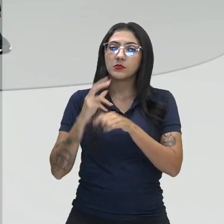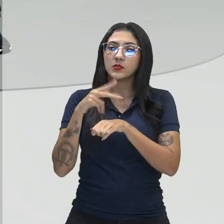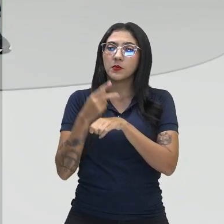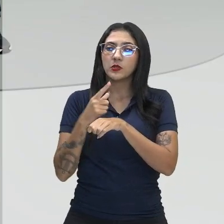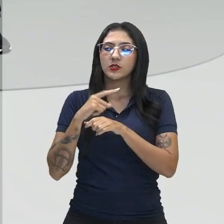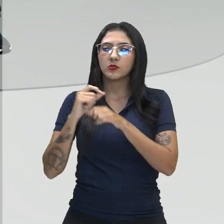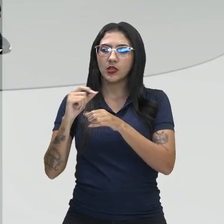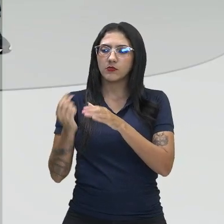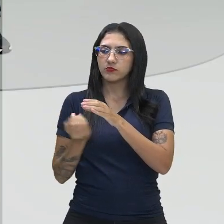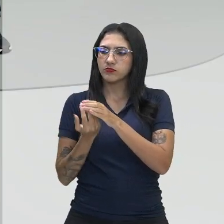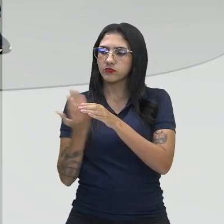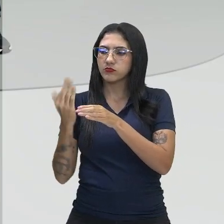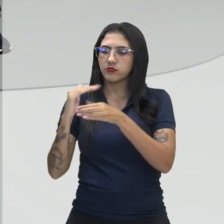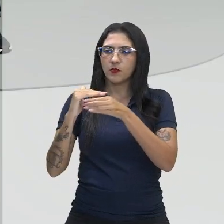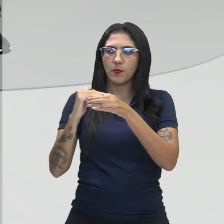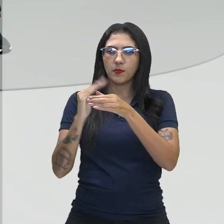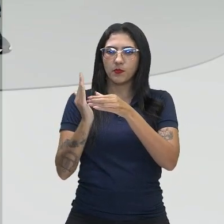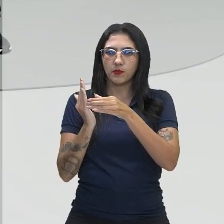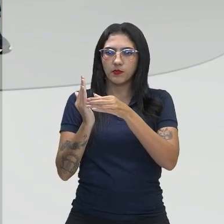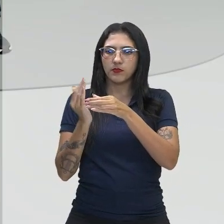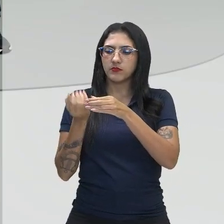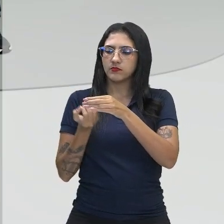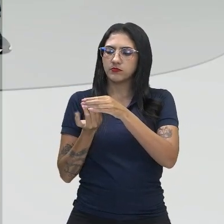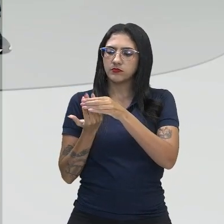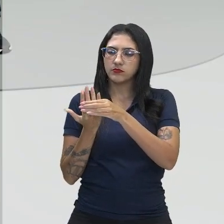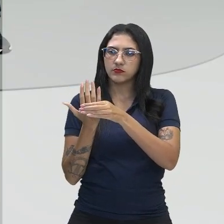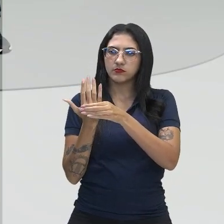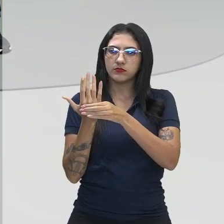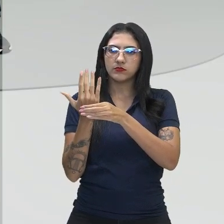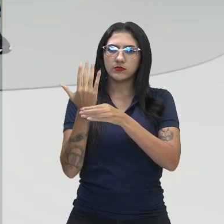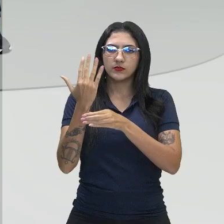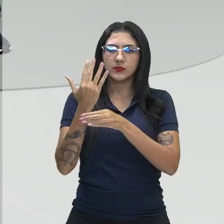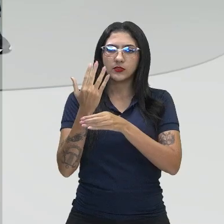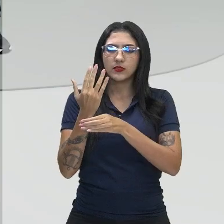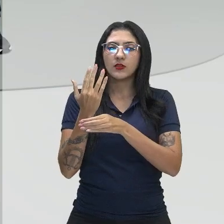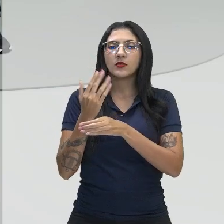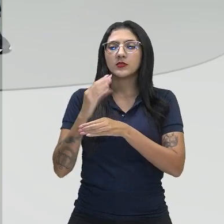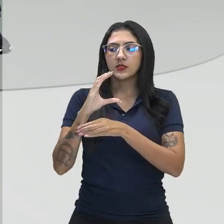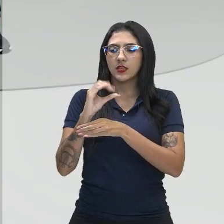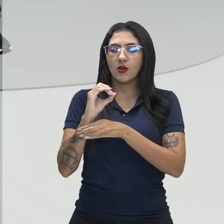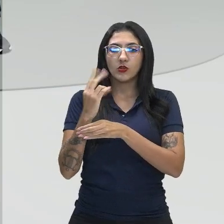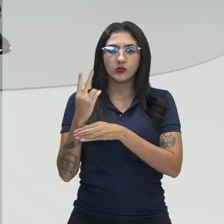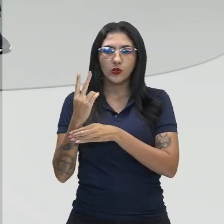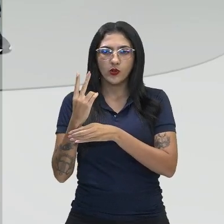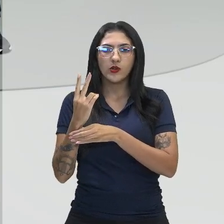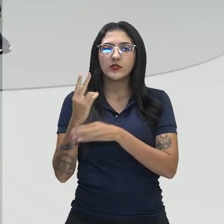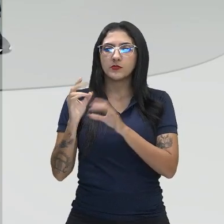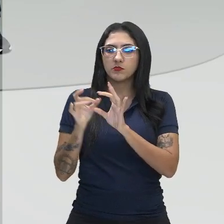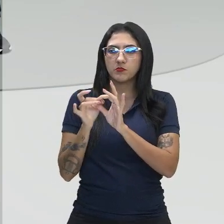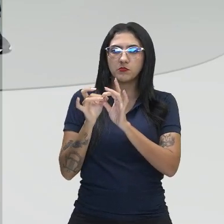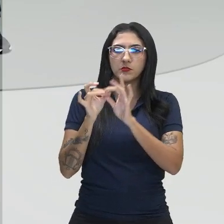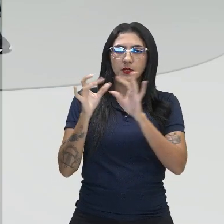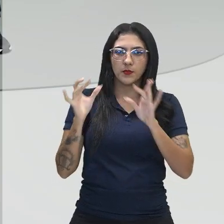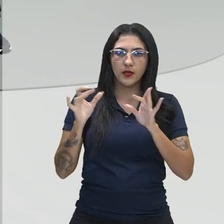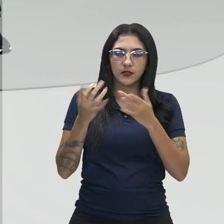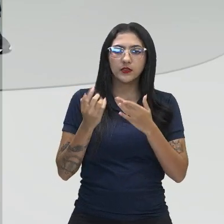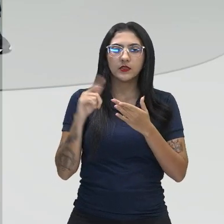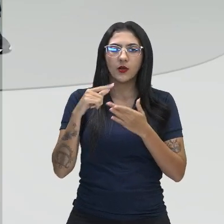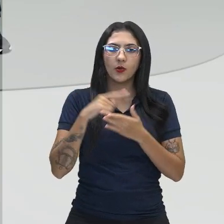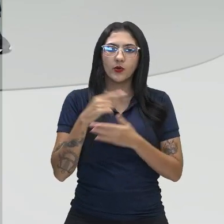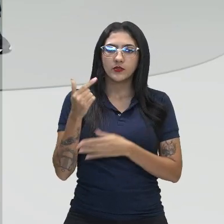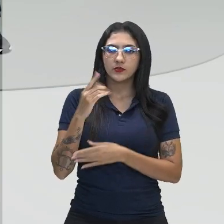abertura da válvula que faz com que esse ar que já foi consumido, ele saia, tá certo? É a fase